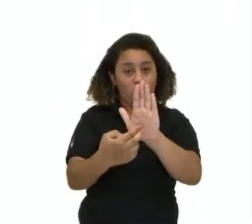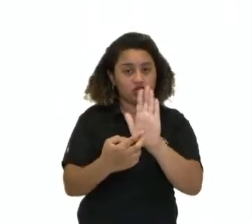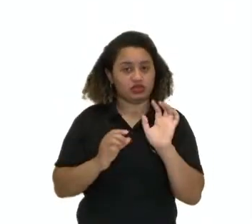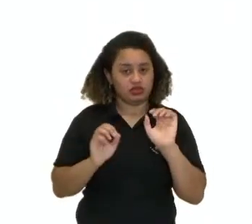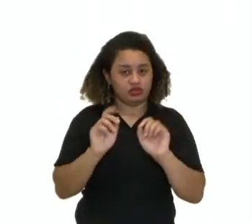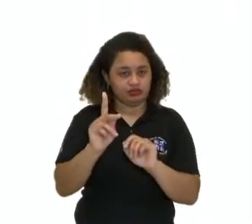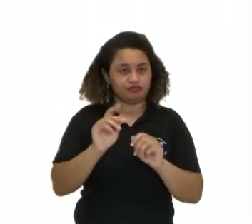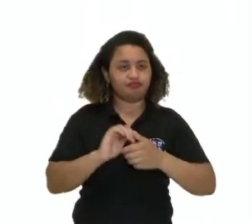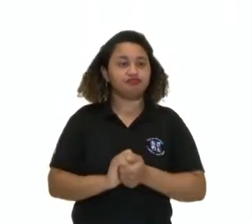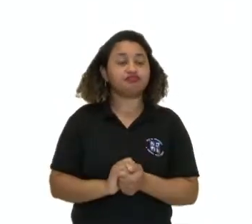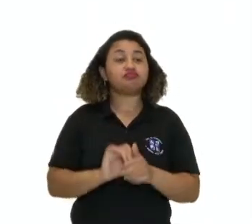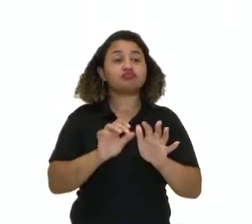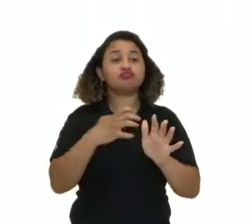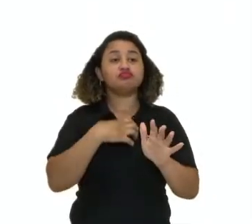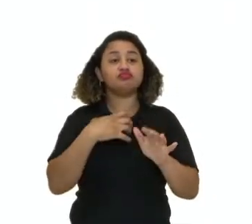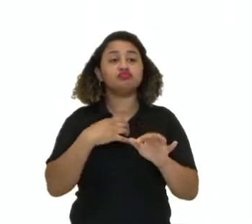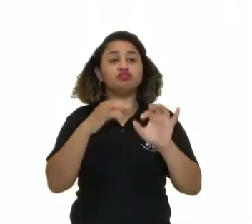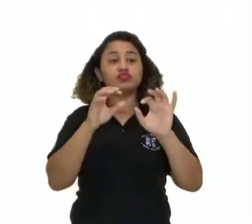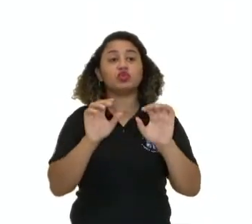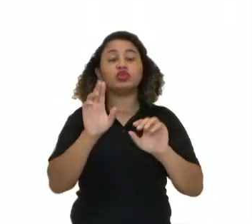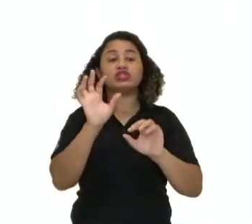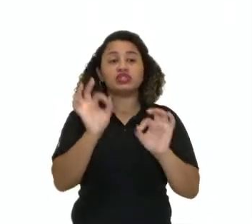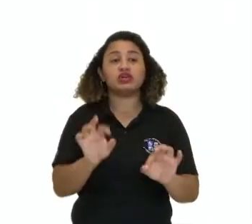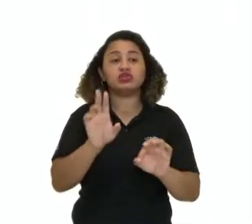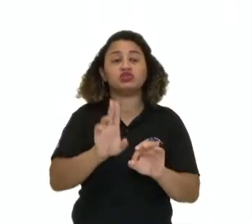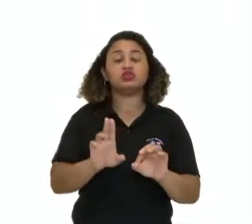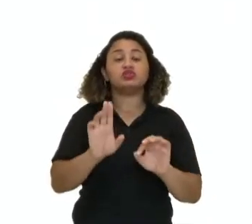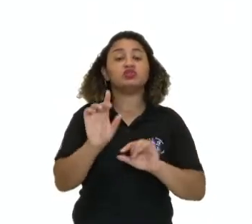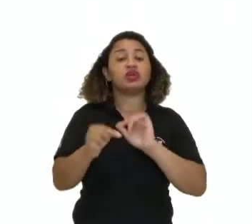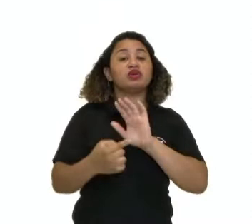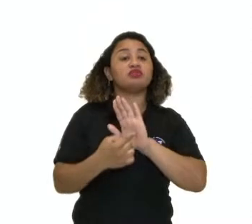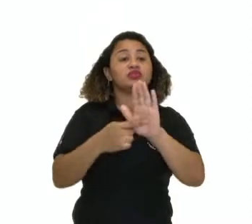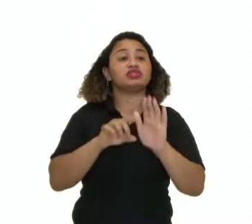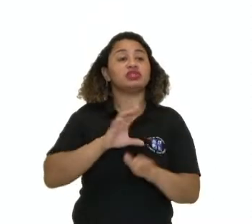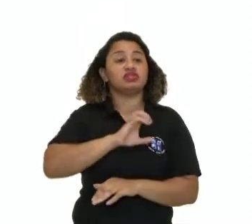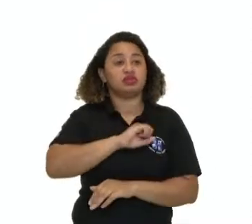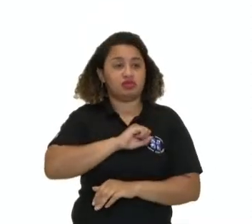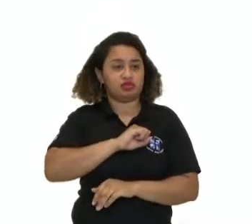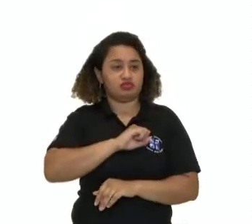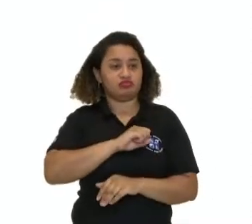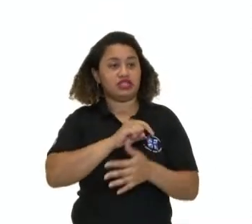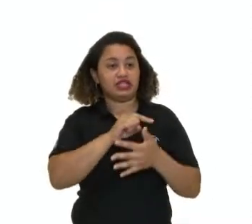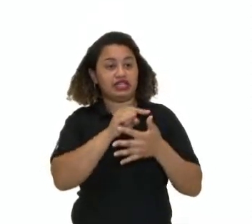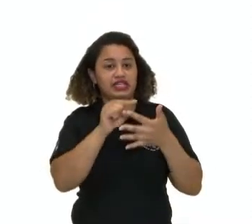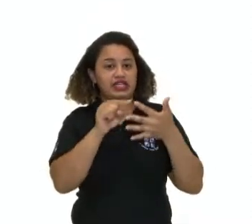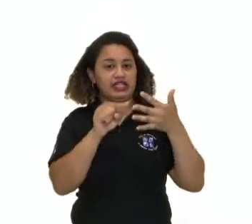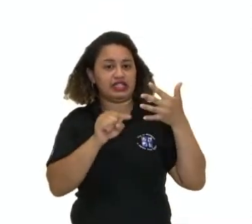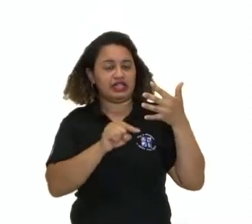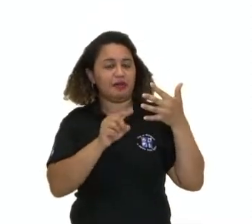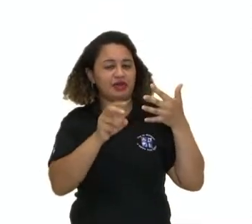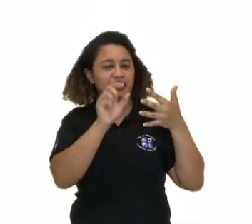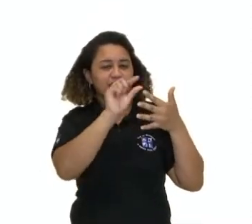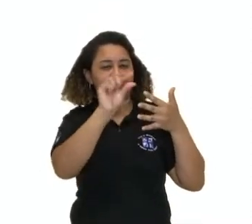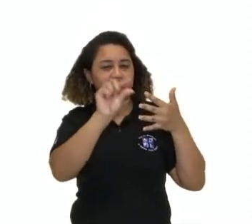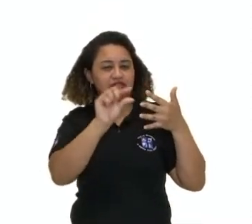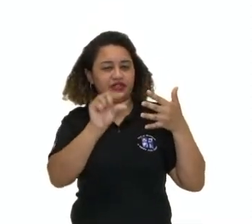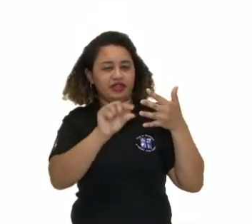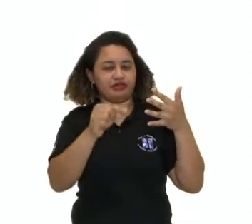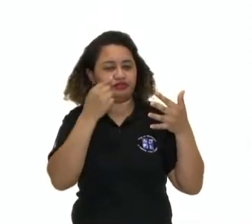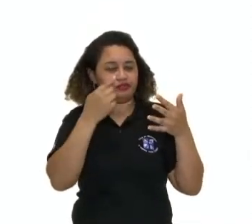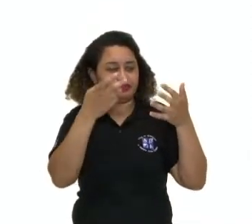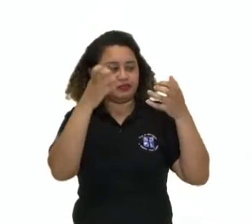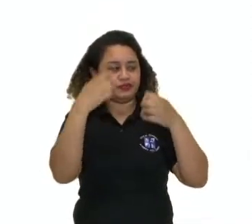lá formas corretas para demonstrar o amor eu te amo amo ter eu amo